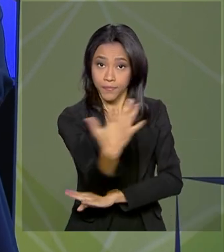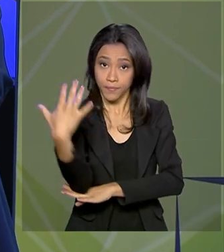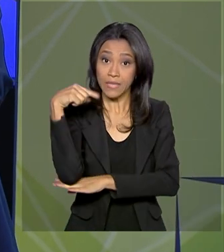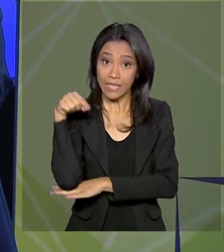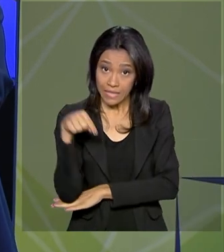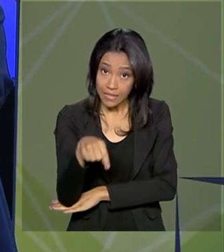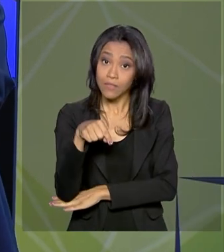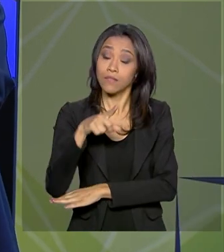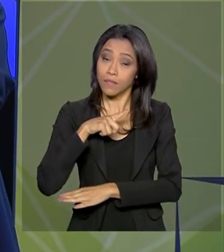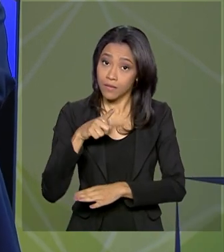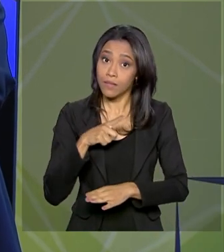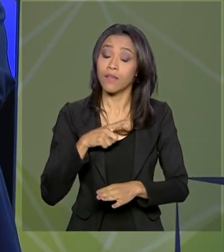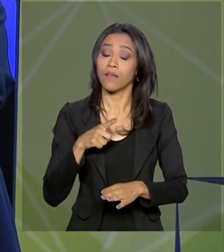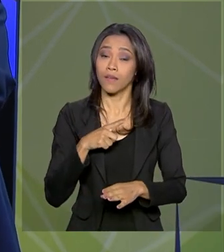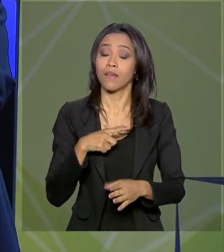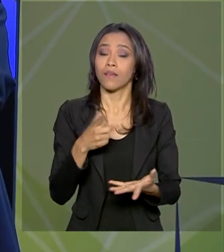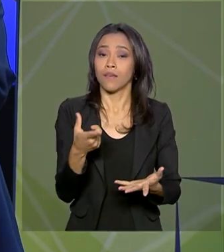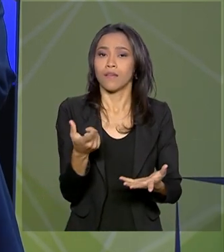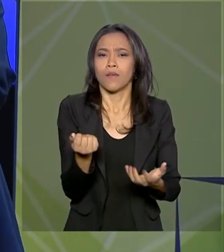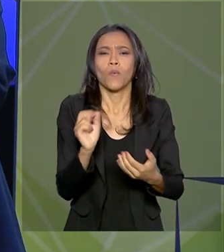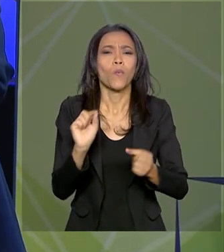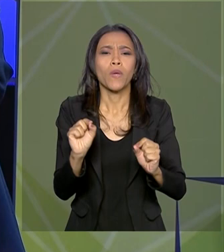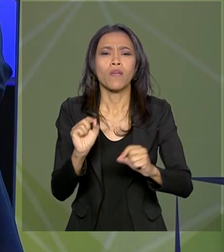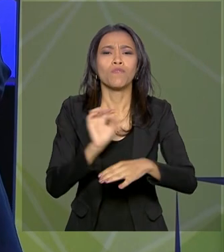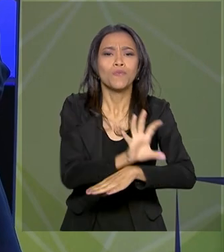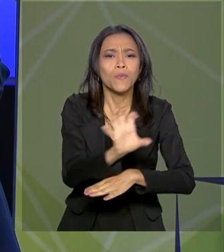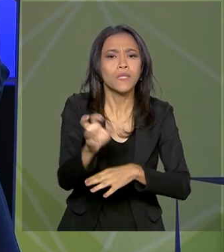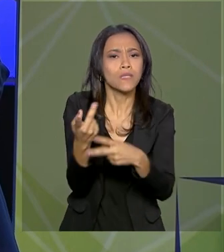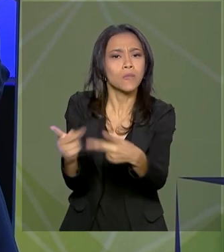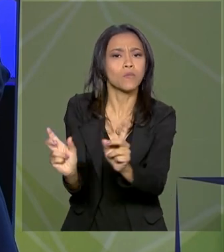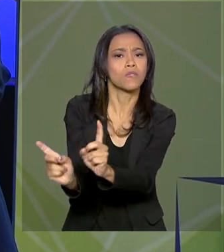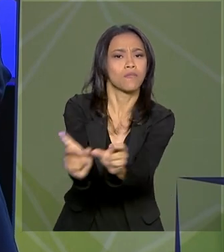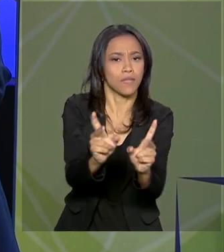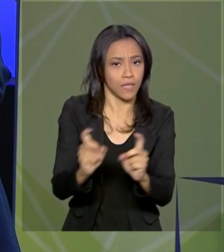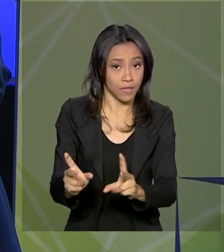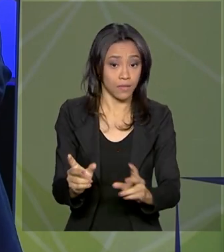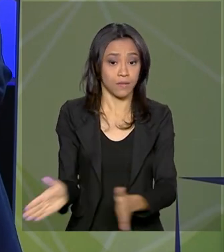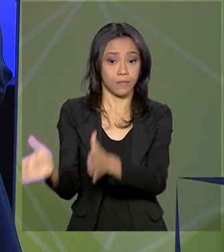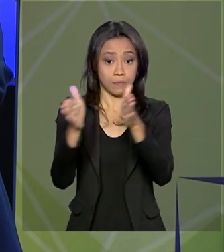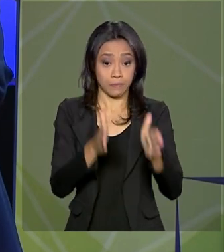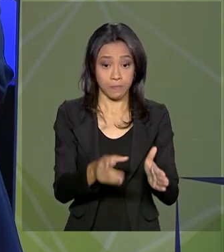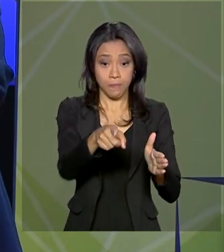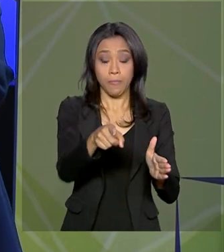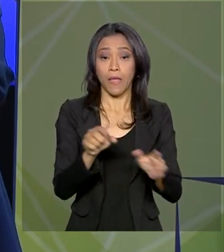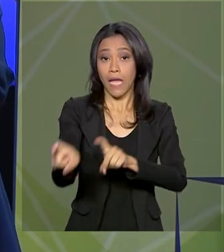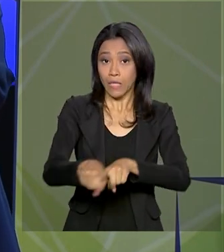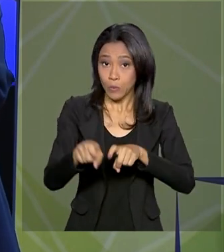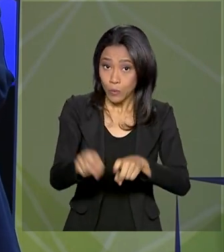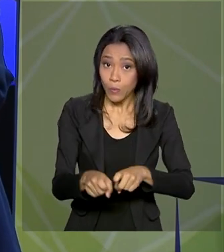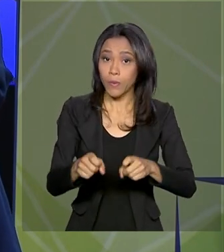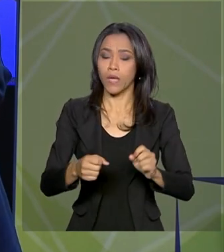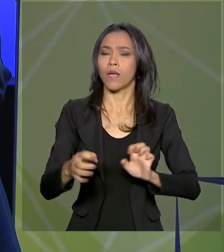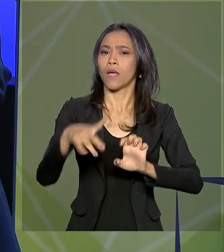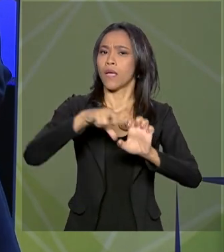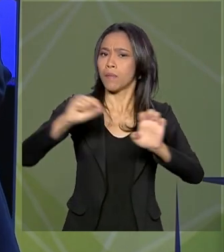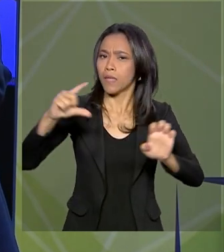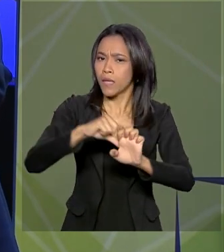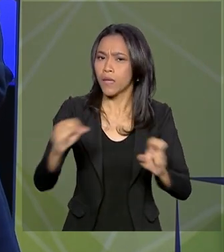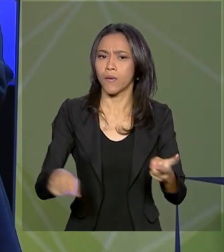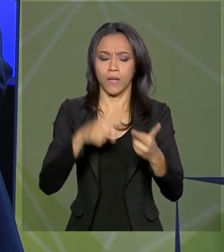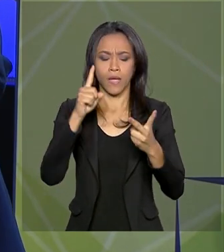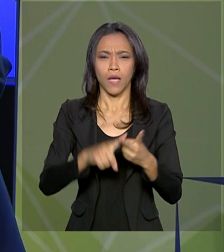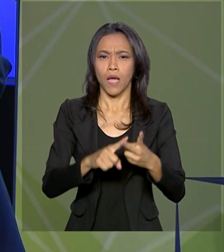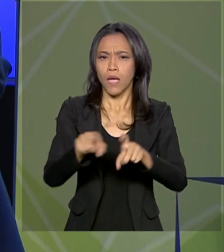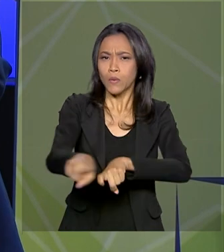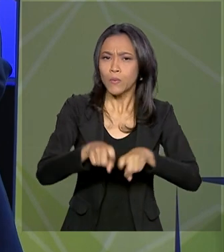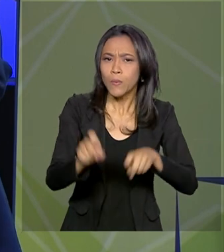seus produtos nos mercados externos. A promoção da agricultura empreendedora, da agricultura inovadora,